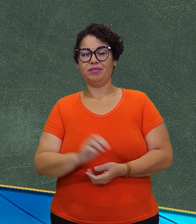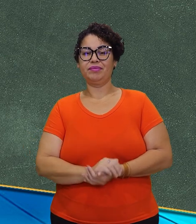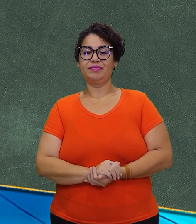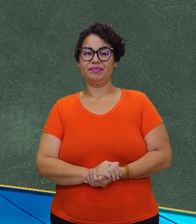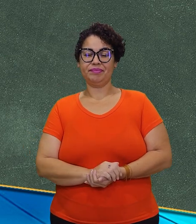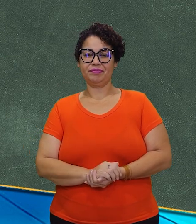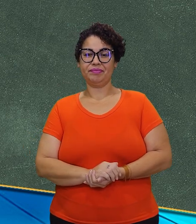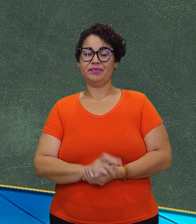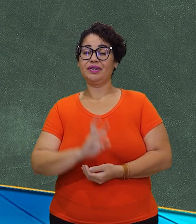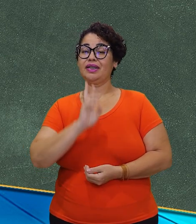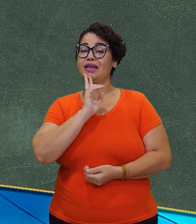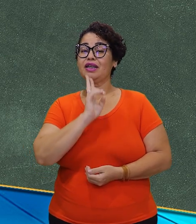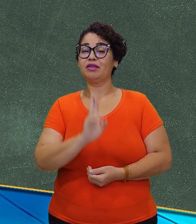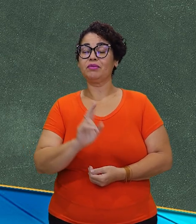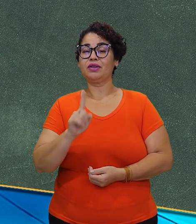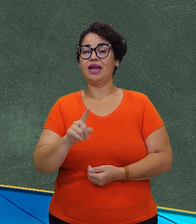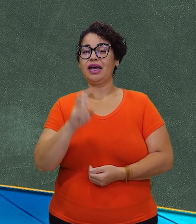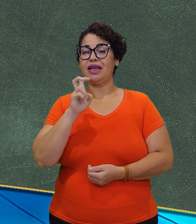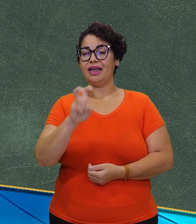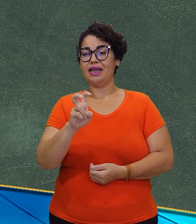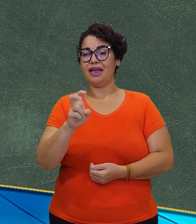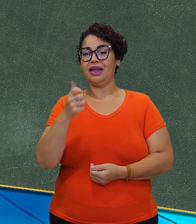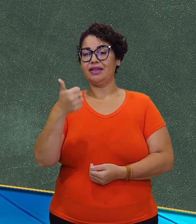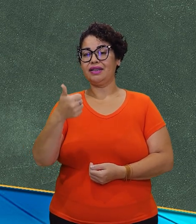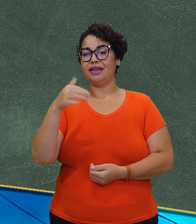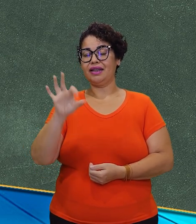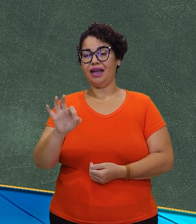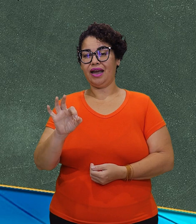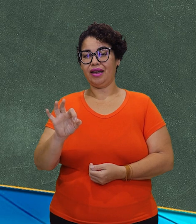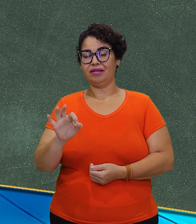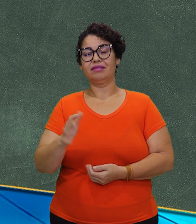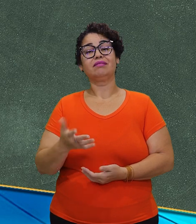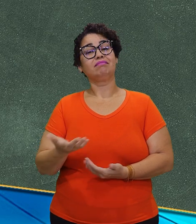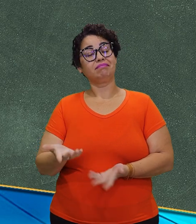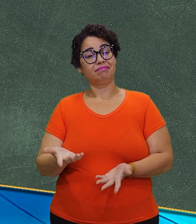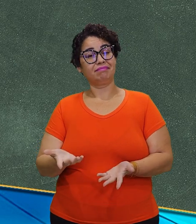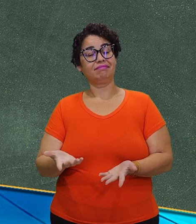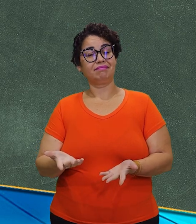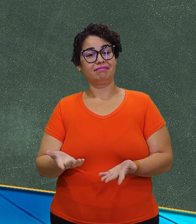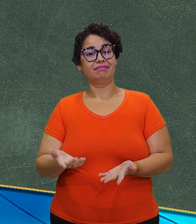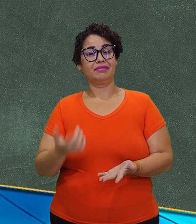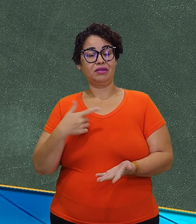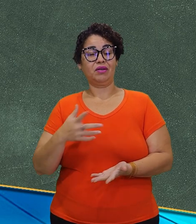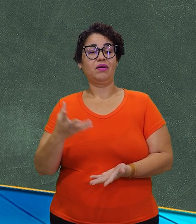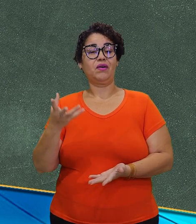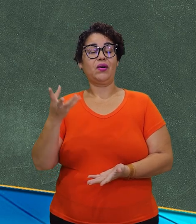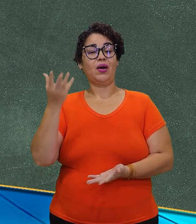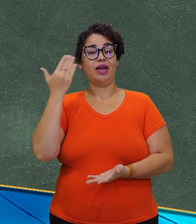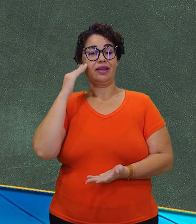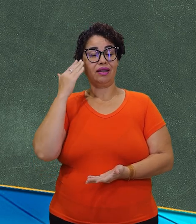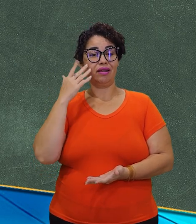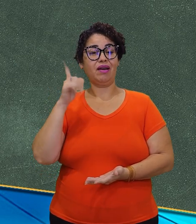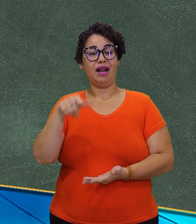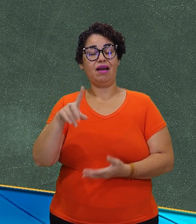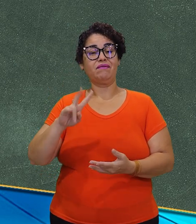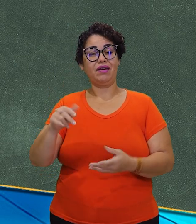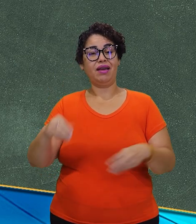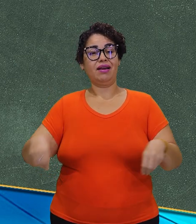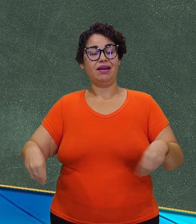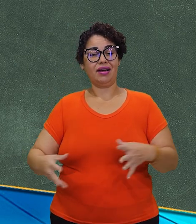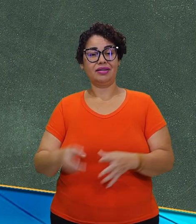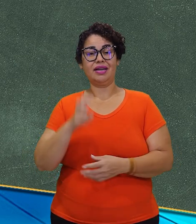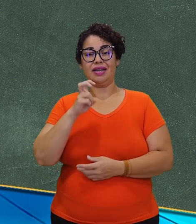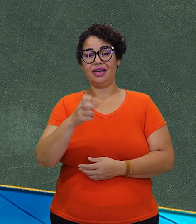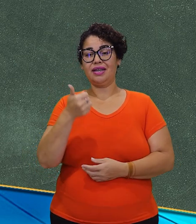127,5, que resulta em 510. Então, na verdade, concluímos, né, que a Jaqueline